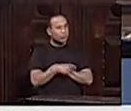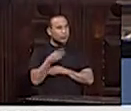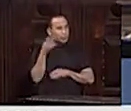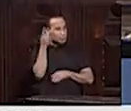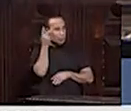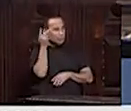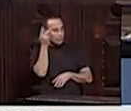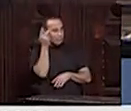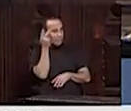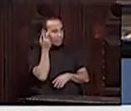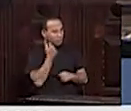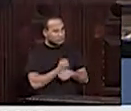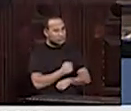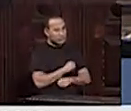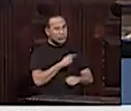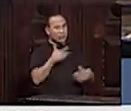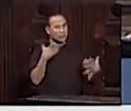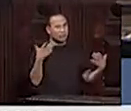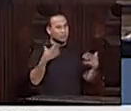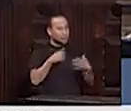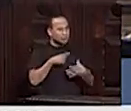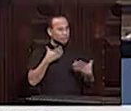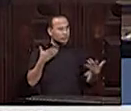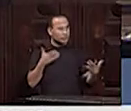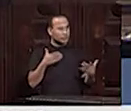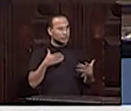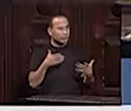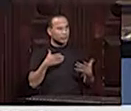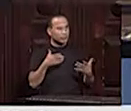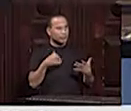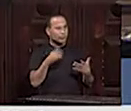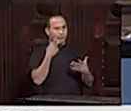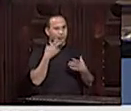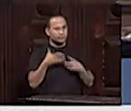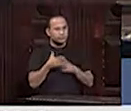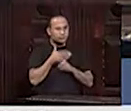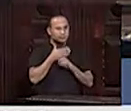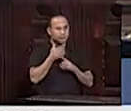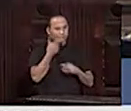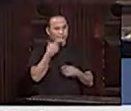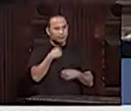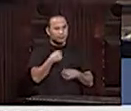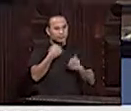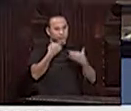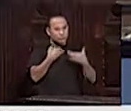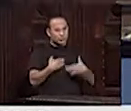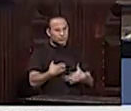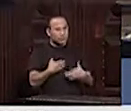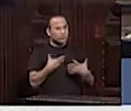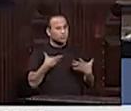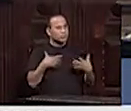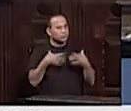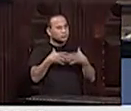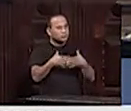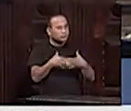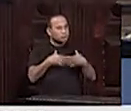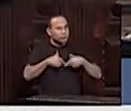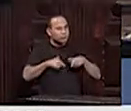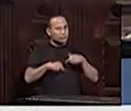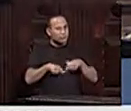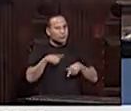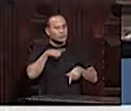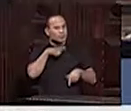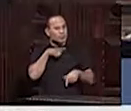Paulo, com toda a pujança industrial de São Paulo. Agora não, nós somos ofensor. Significa que o drama da queda de postos de trabalho